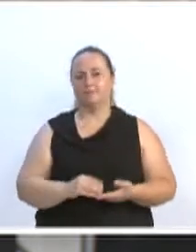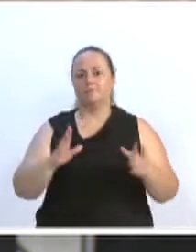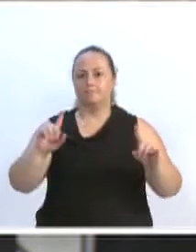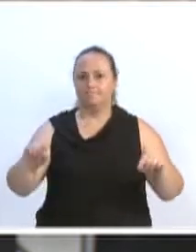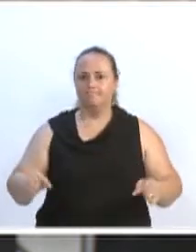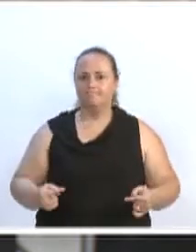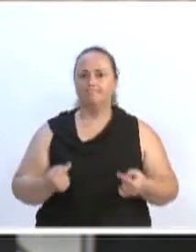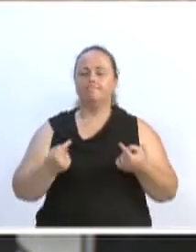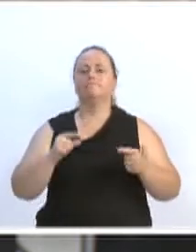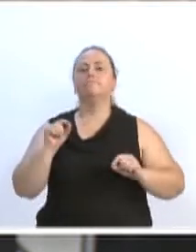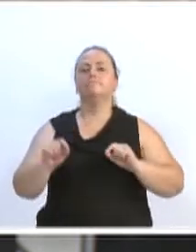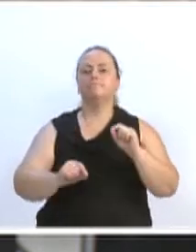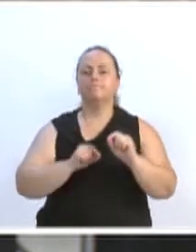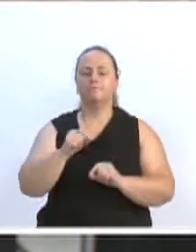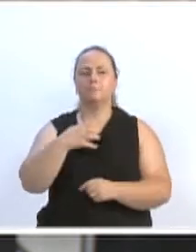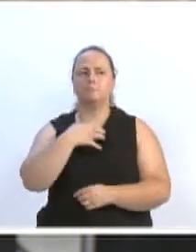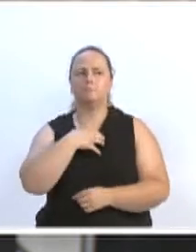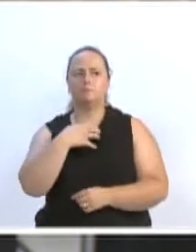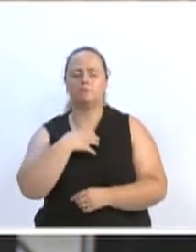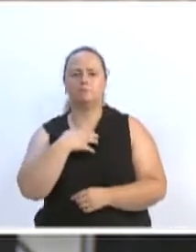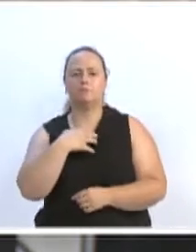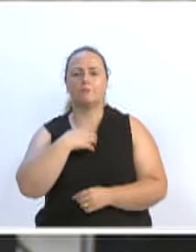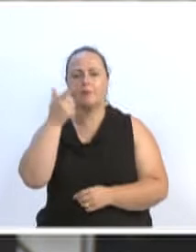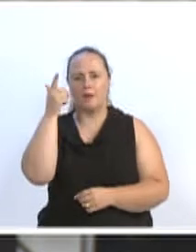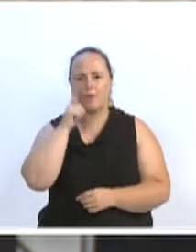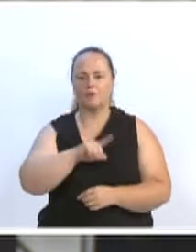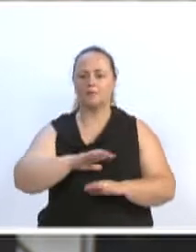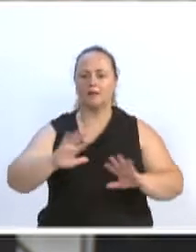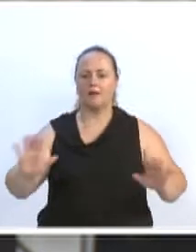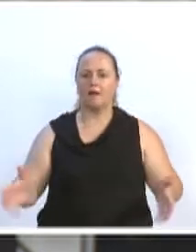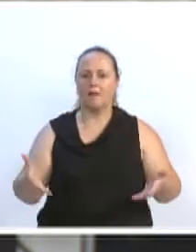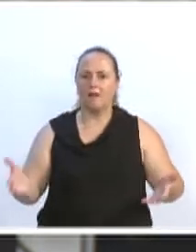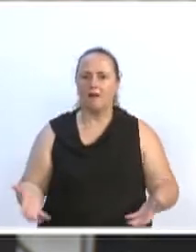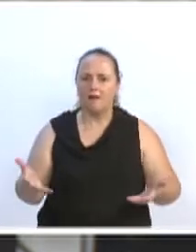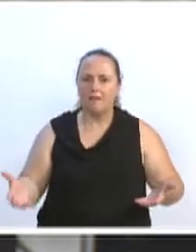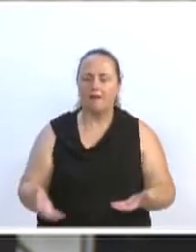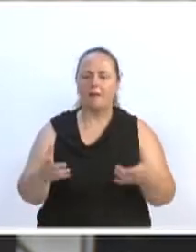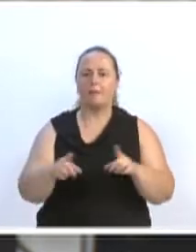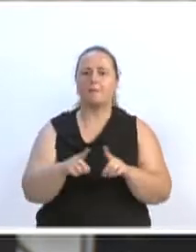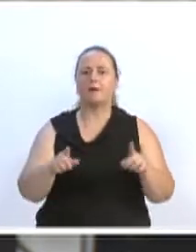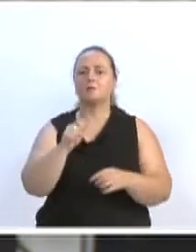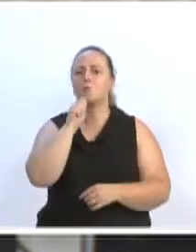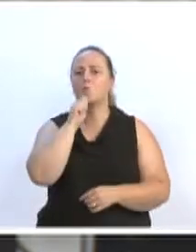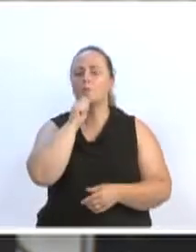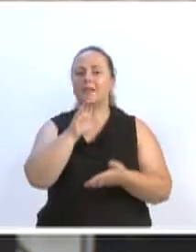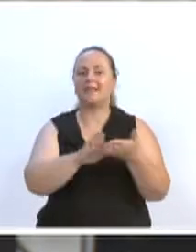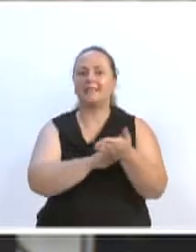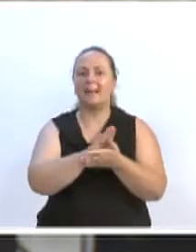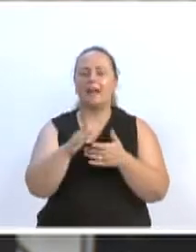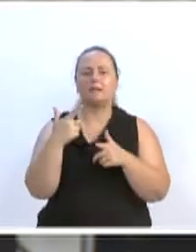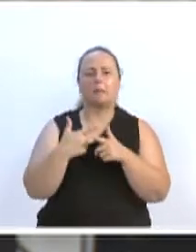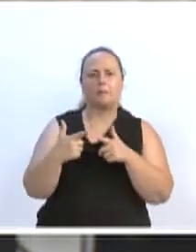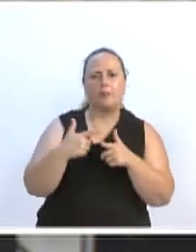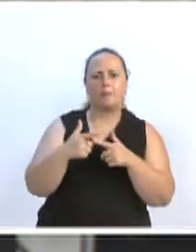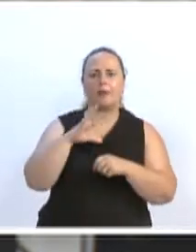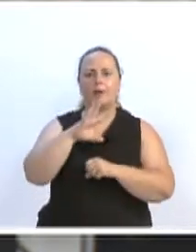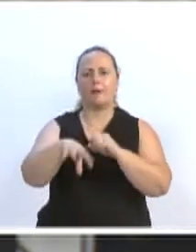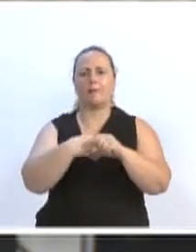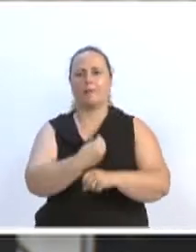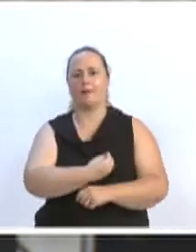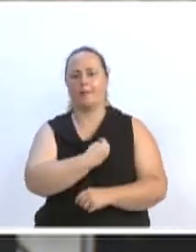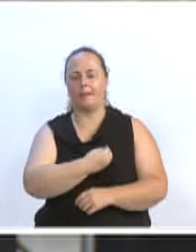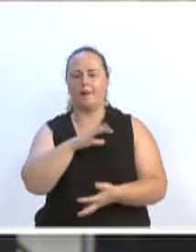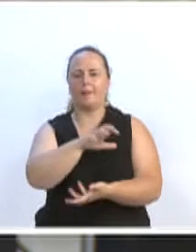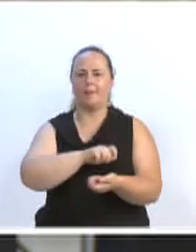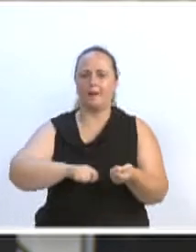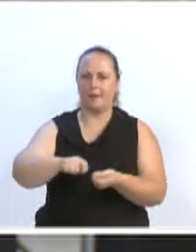encontrar uma maneira de promover o desenvolvimento econômico sem afetar o meio ambiente ea sustentabilidade e temos que discutir isso com